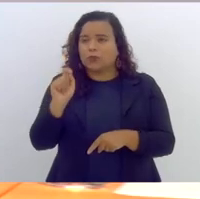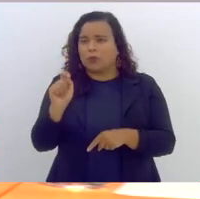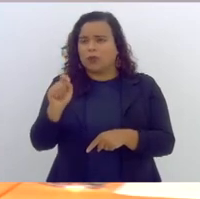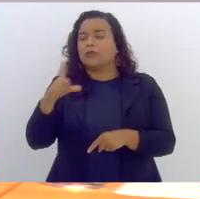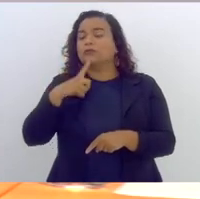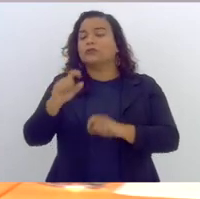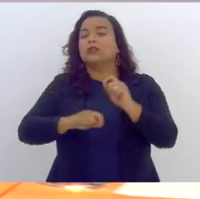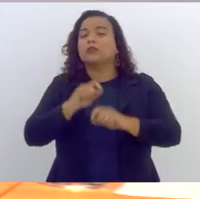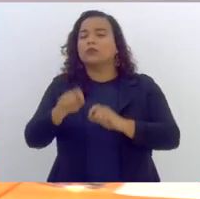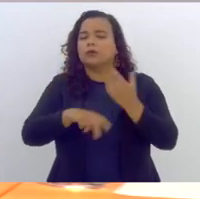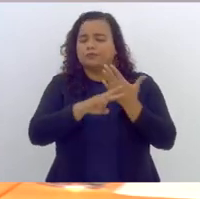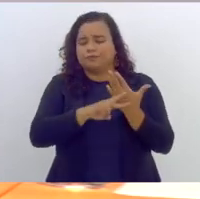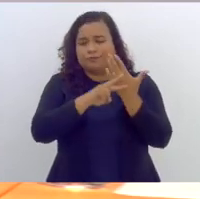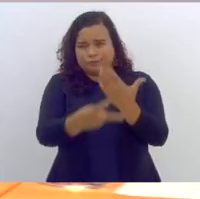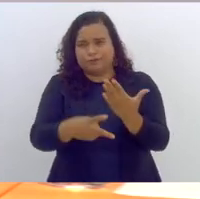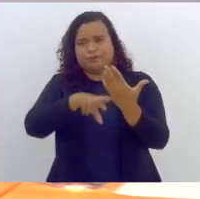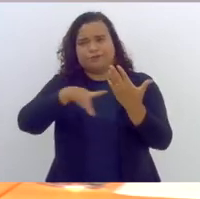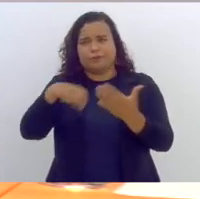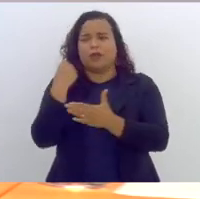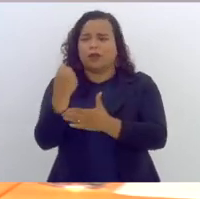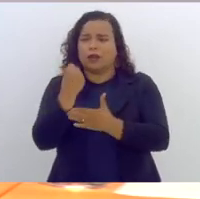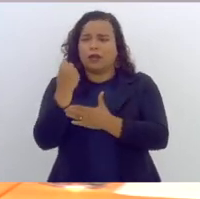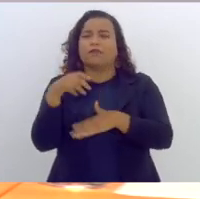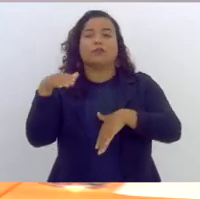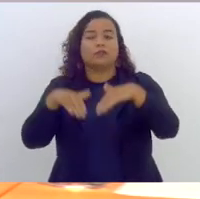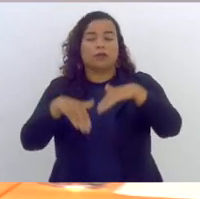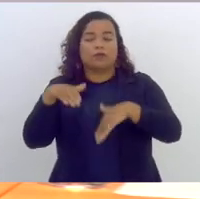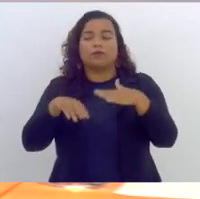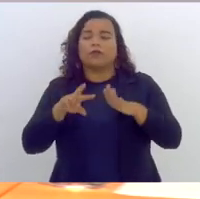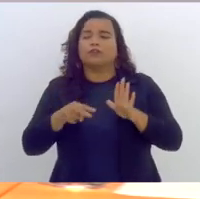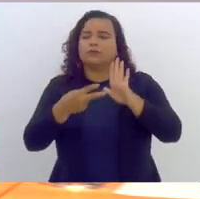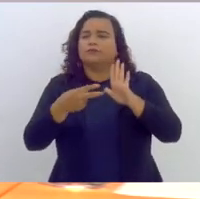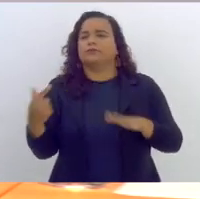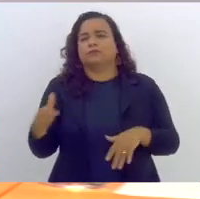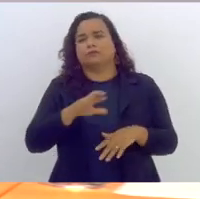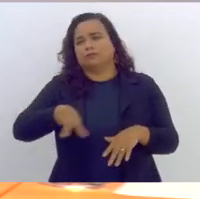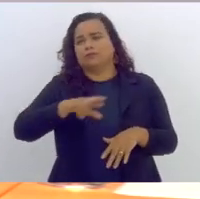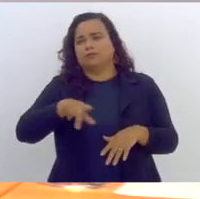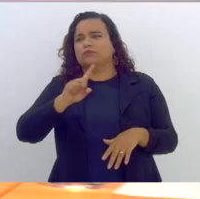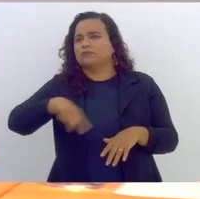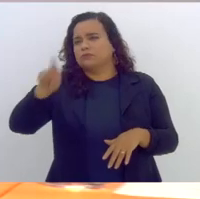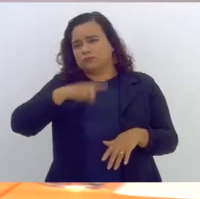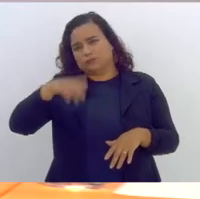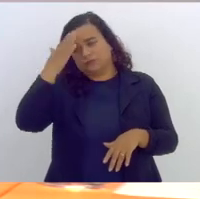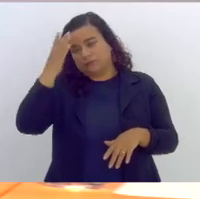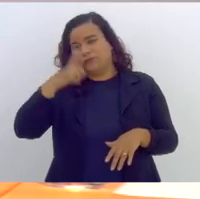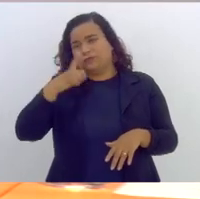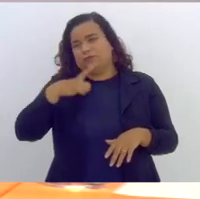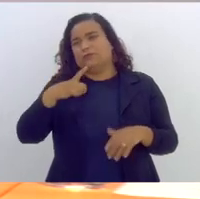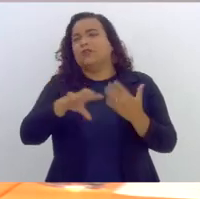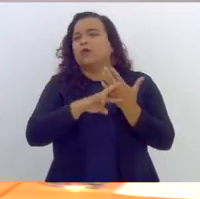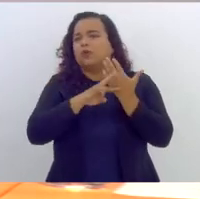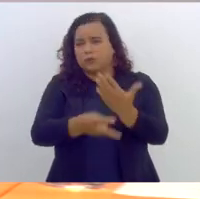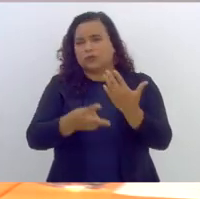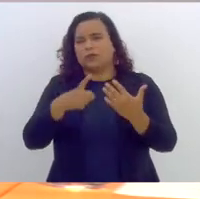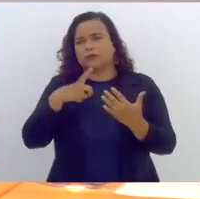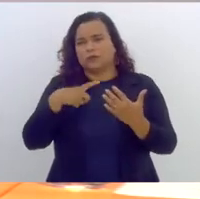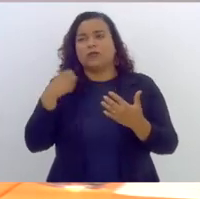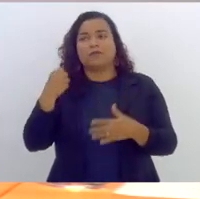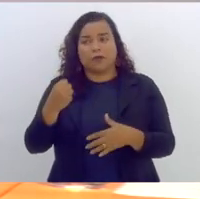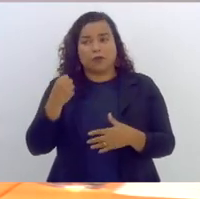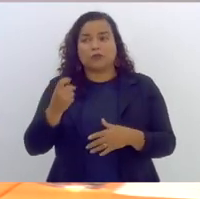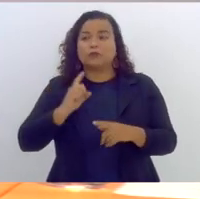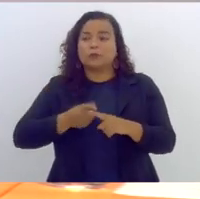tem consequências é que talvez não sejam reconhecidas por vocês mas tem consequências Sem dúvida alguma Porque